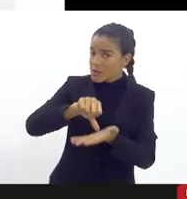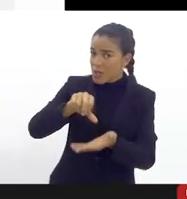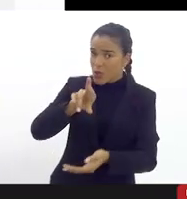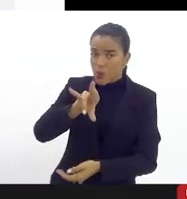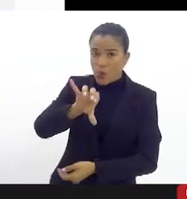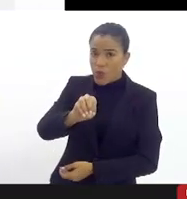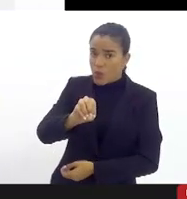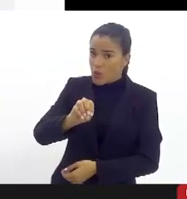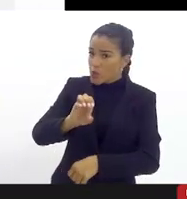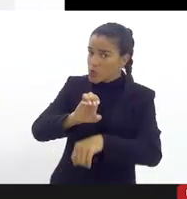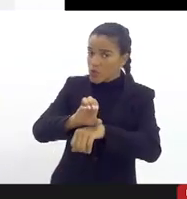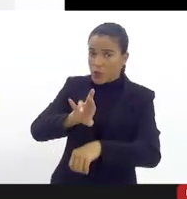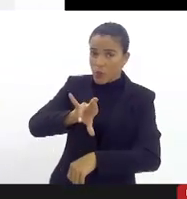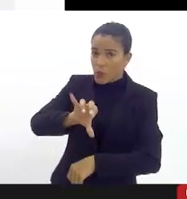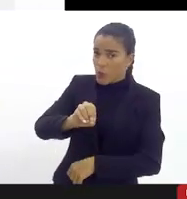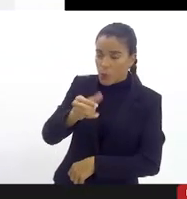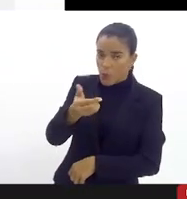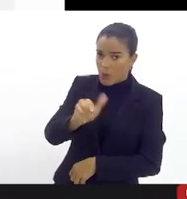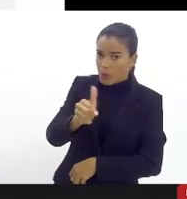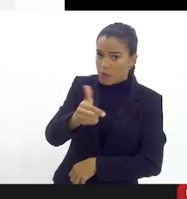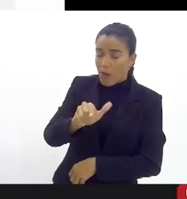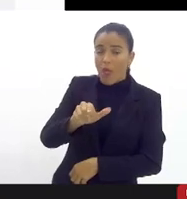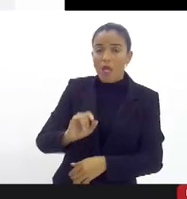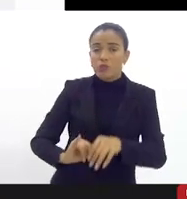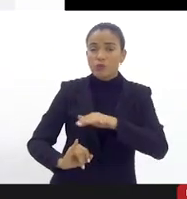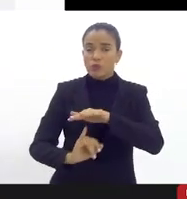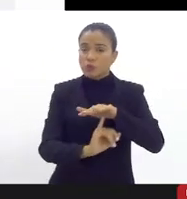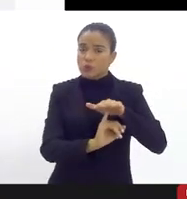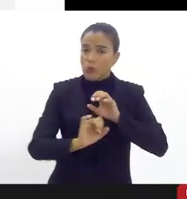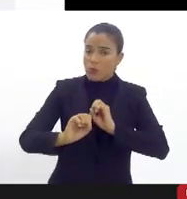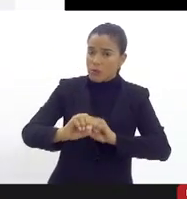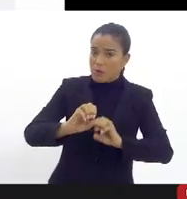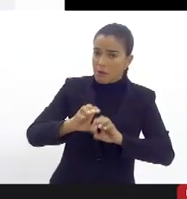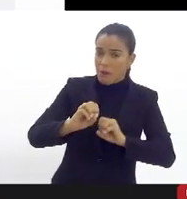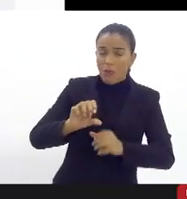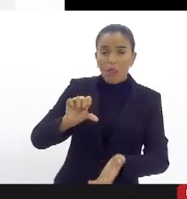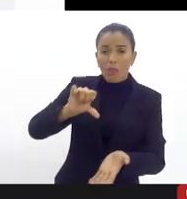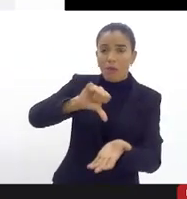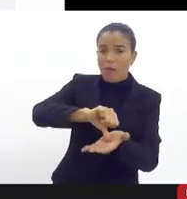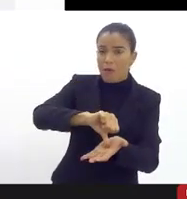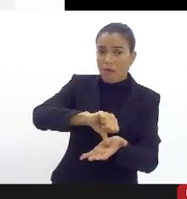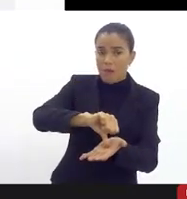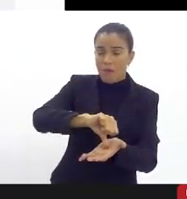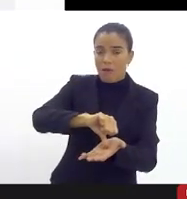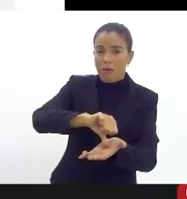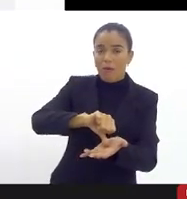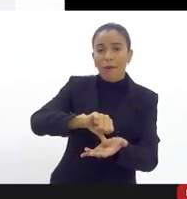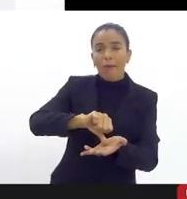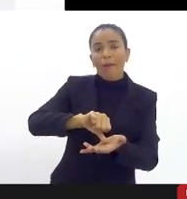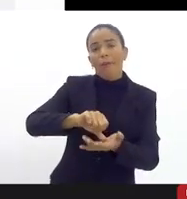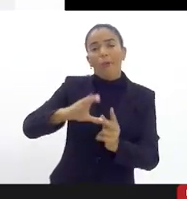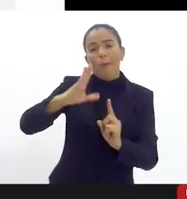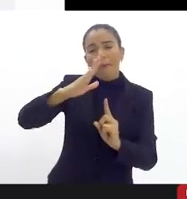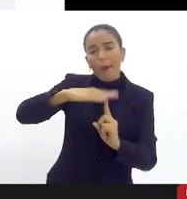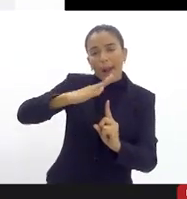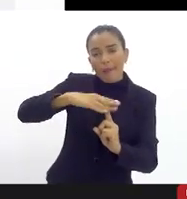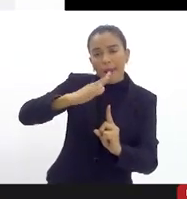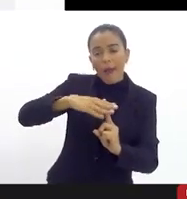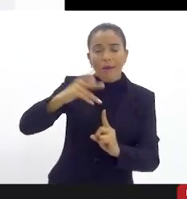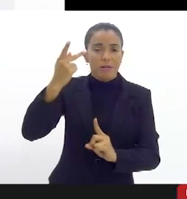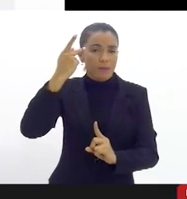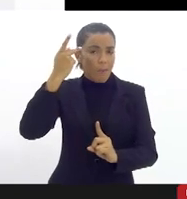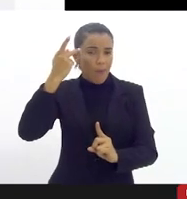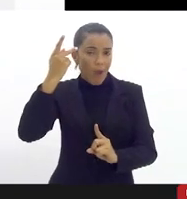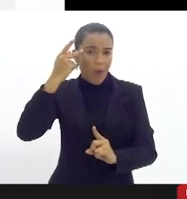Janeiro nem no estado do Rio de Janeiro são instituições que estão sediadas no Paraná em São Paulo